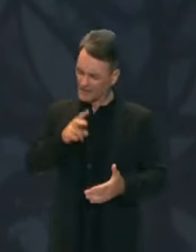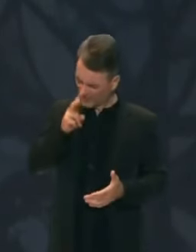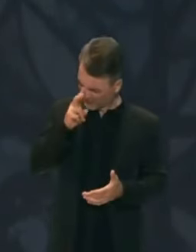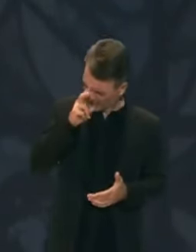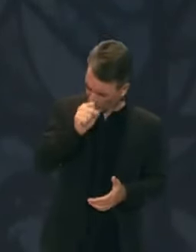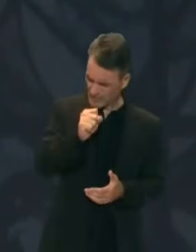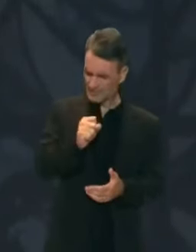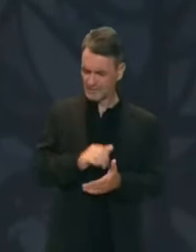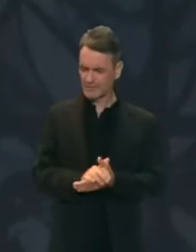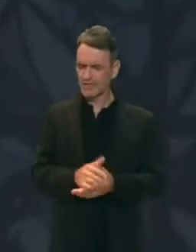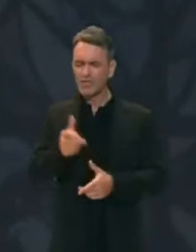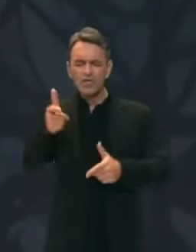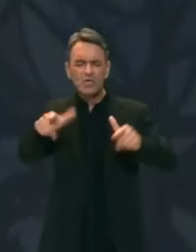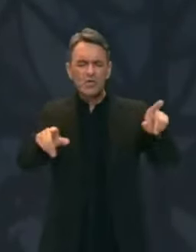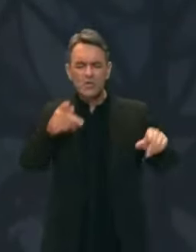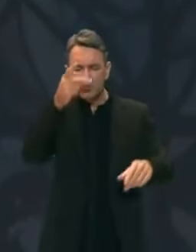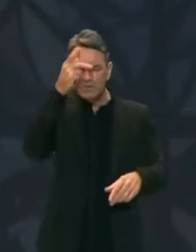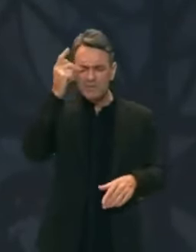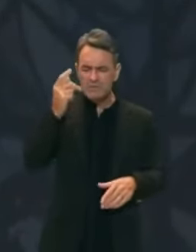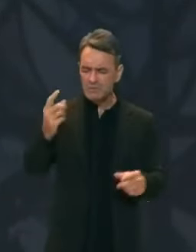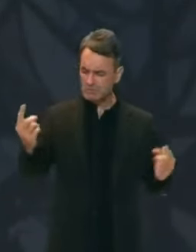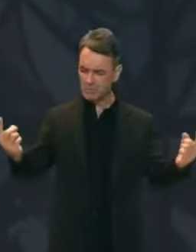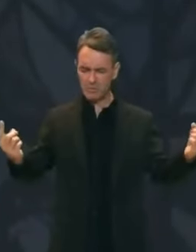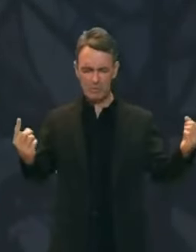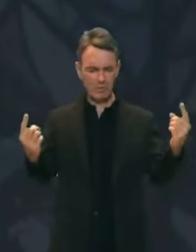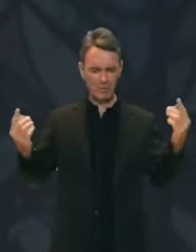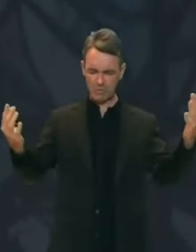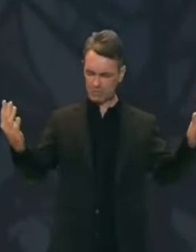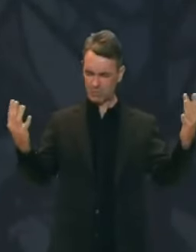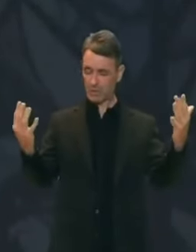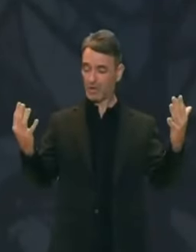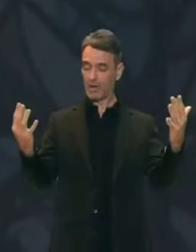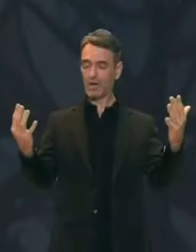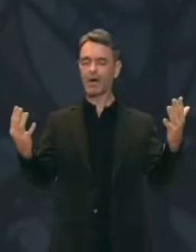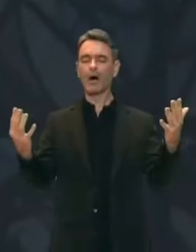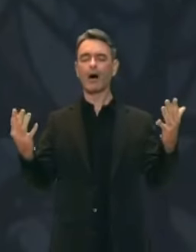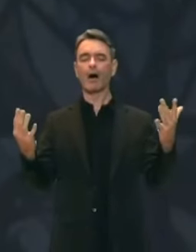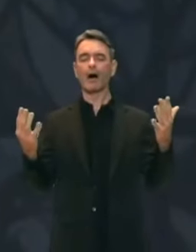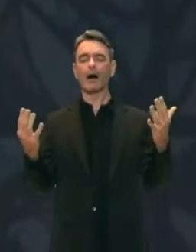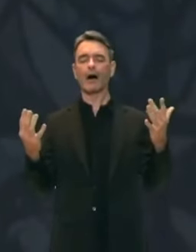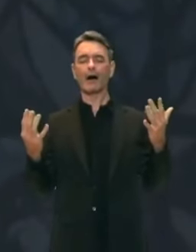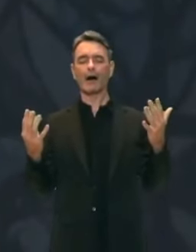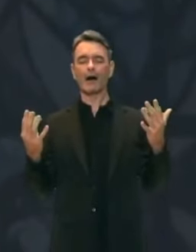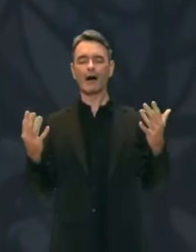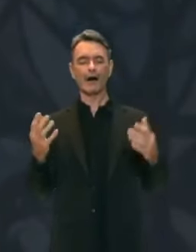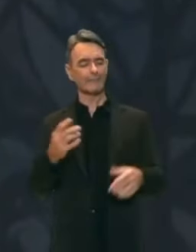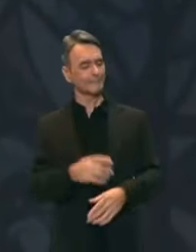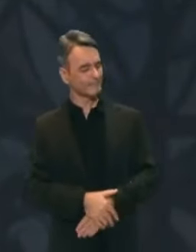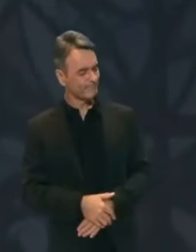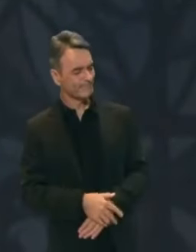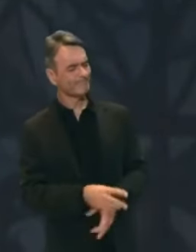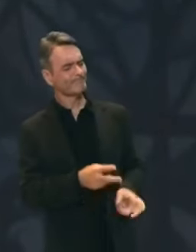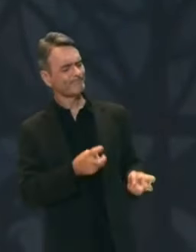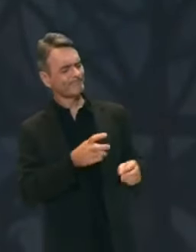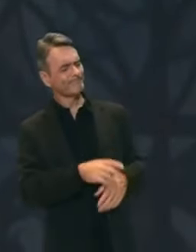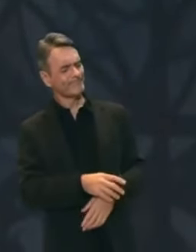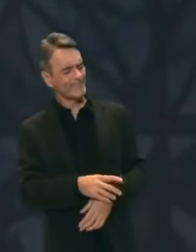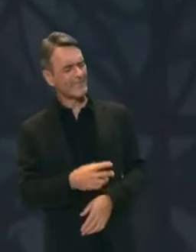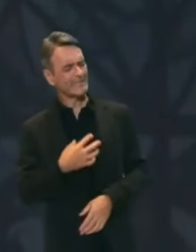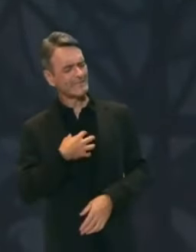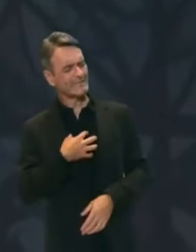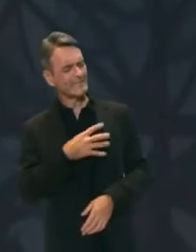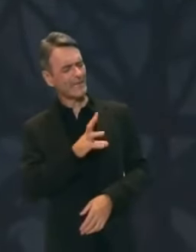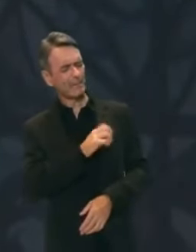que outras pessoas se aproximem de nós para nos ver queimar de amor pelo Senhor.